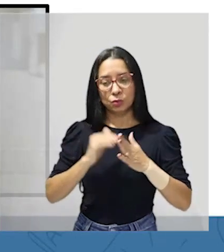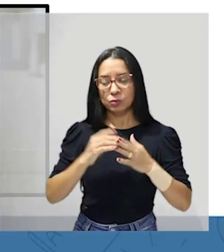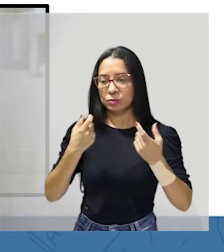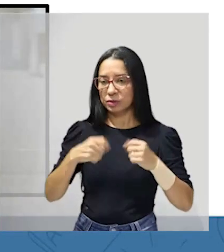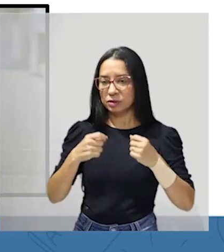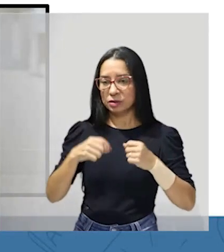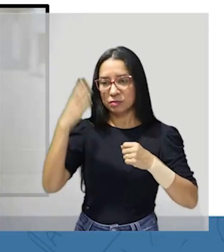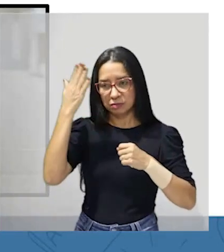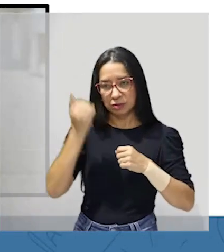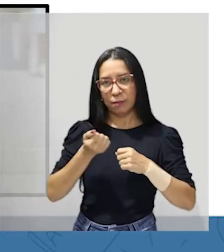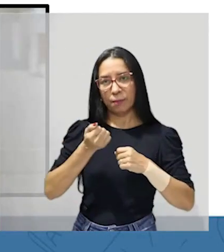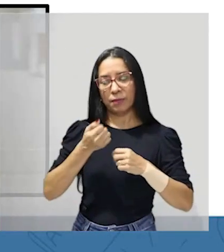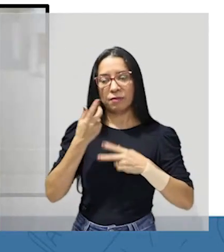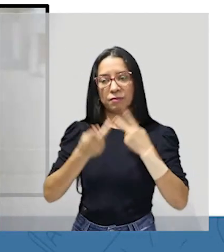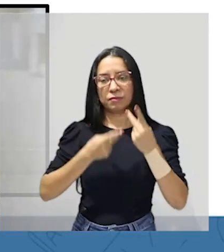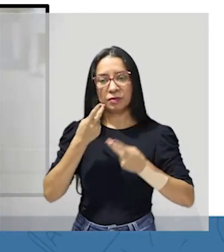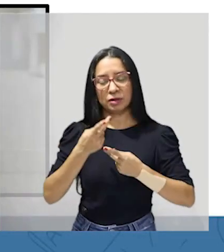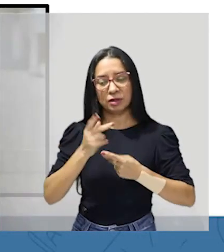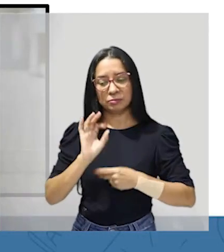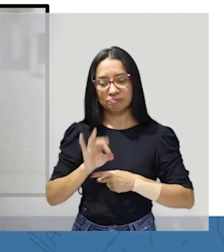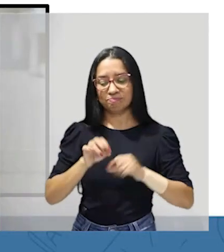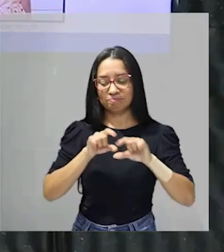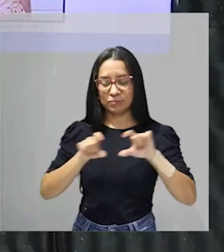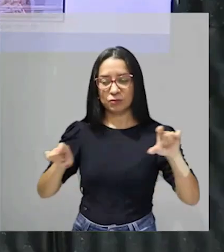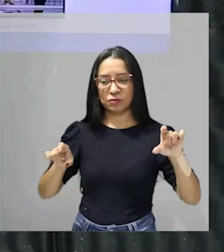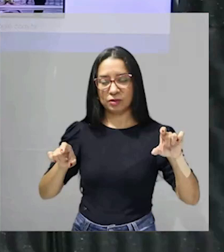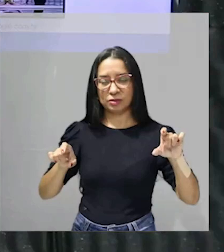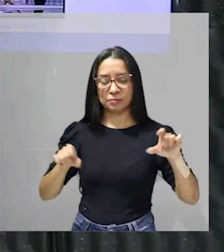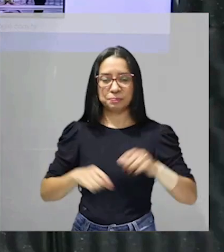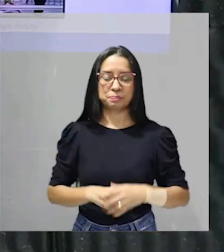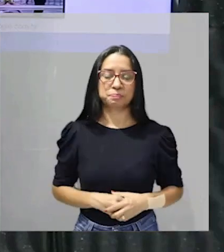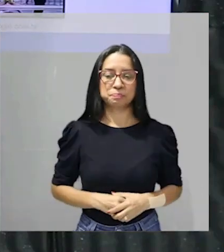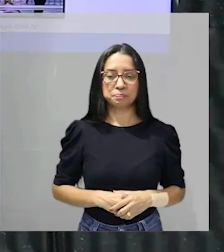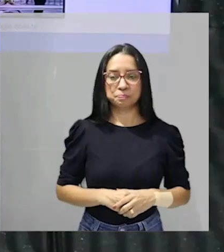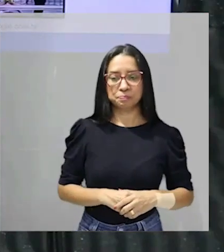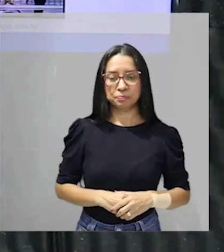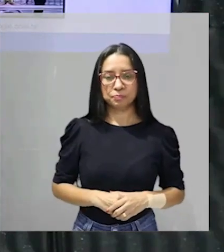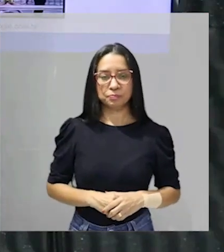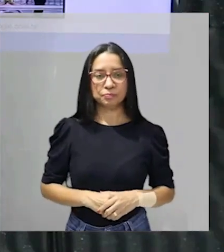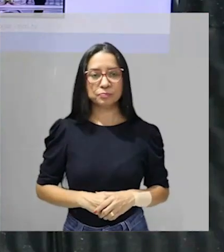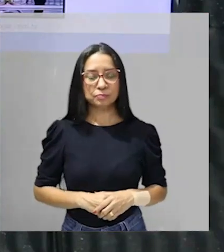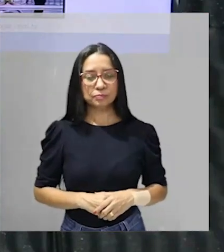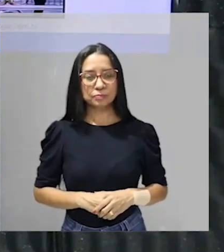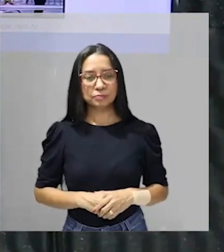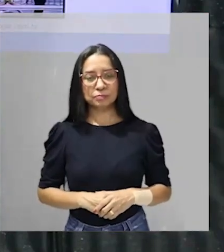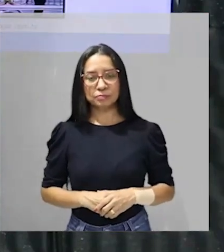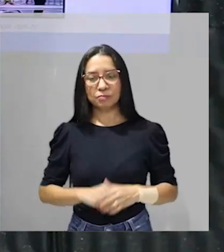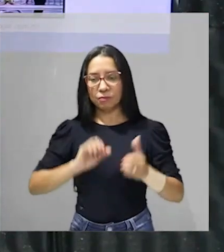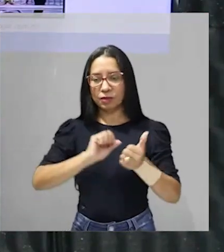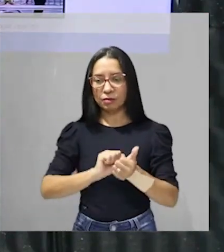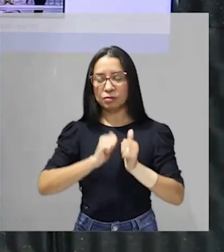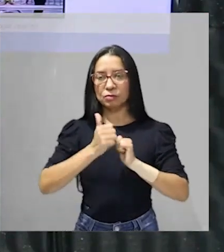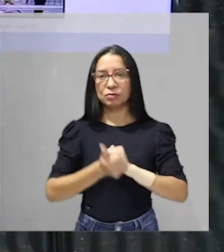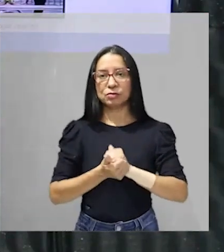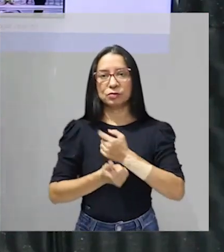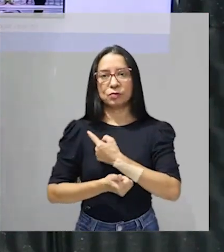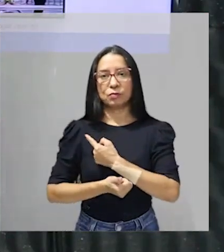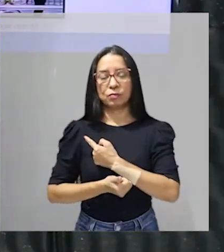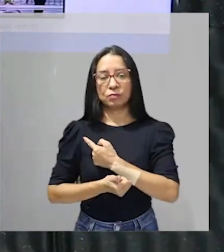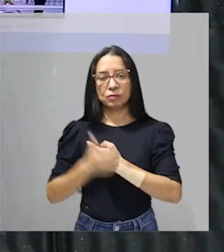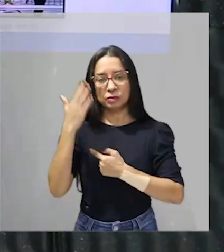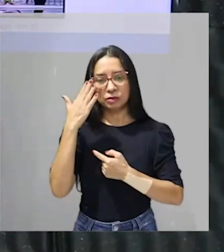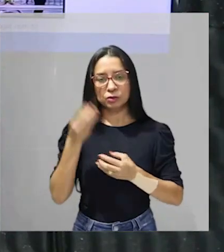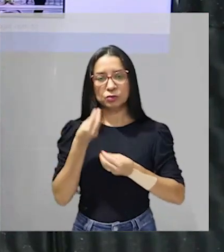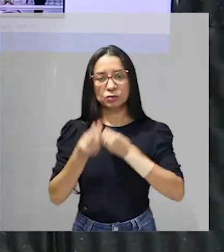amiguinho certo jogos cooperativos jogos esportivos são